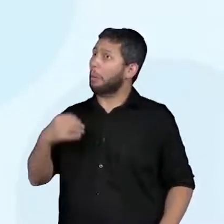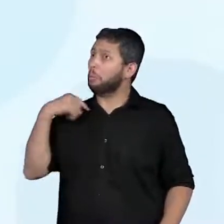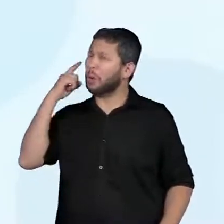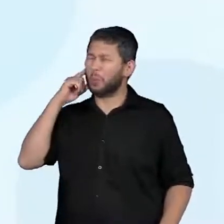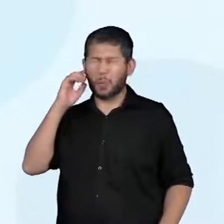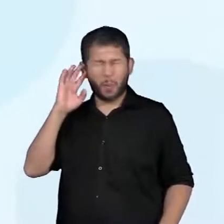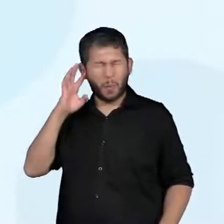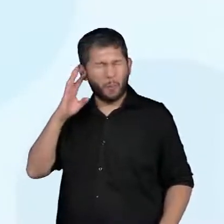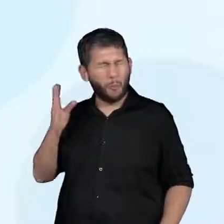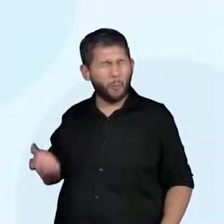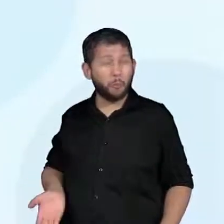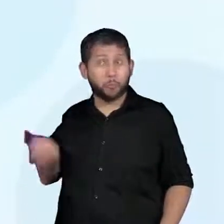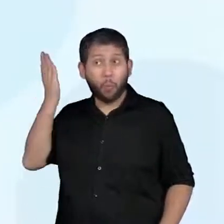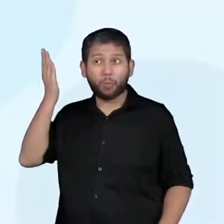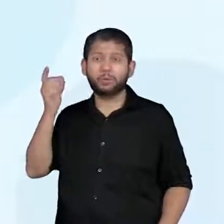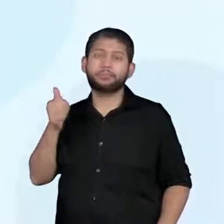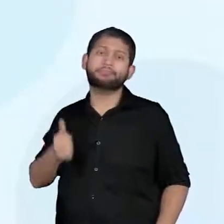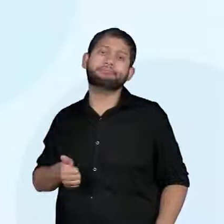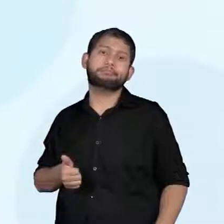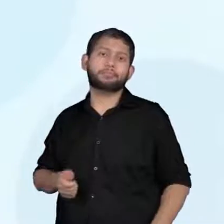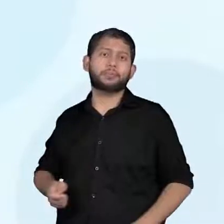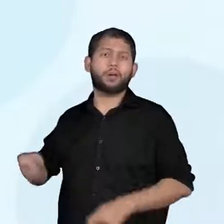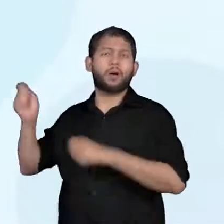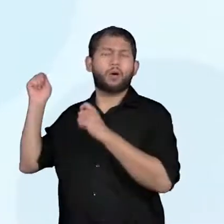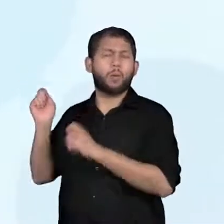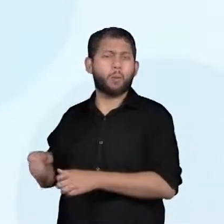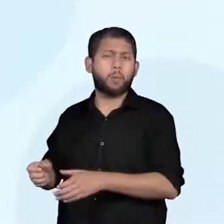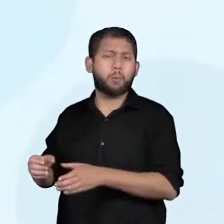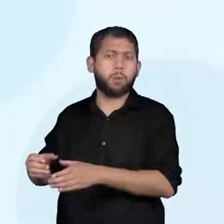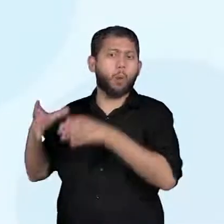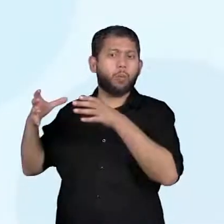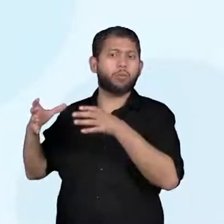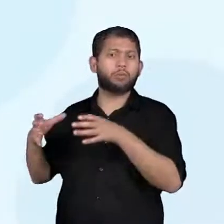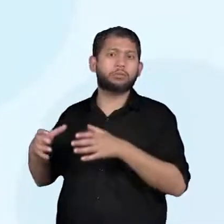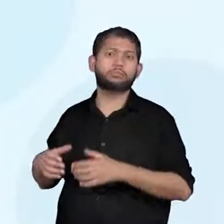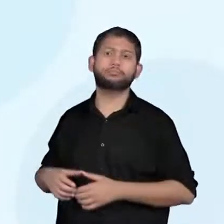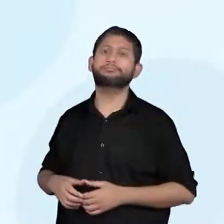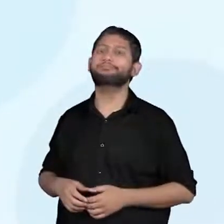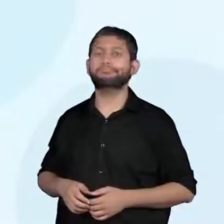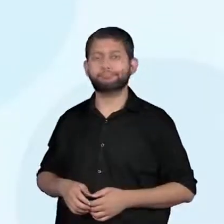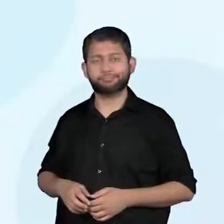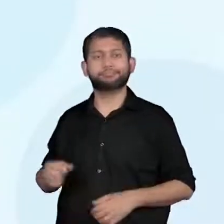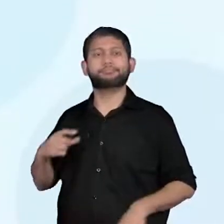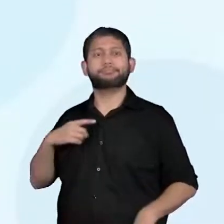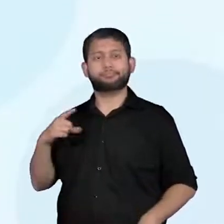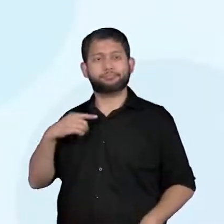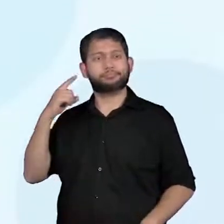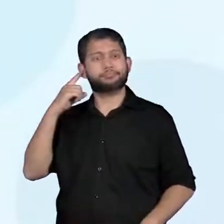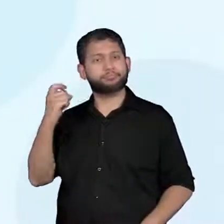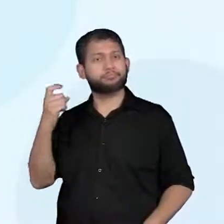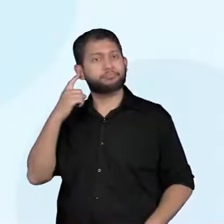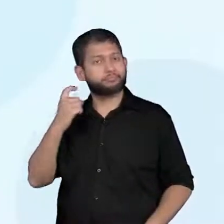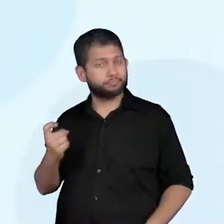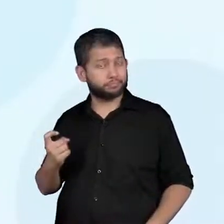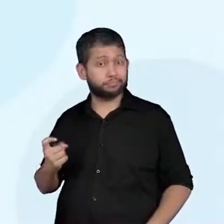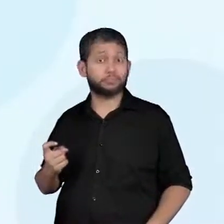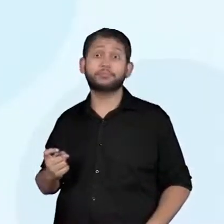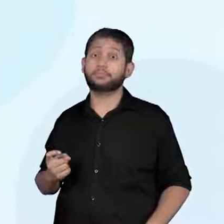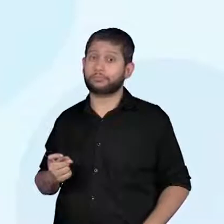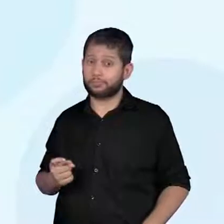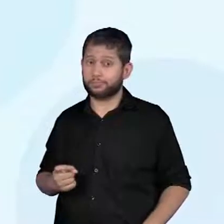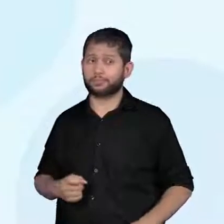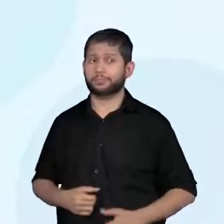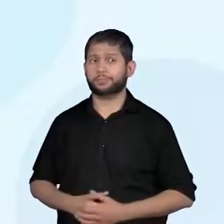Sim, produz, não é? Então, um bastão de madeira batendo aí numa lixeira de metal certamente produz um som